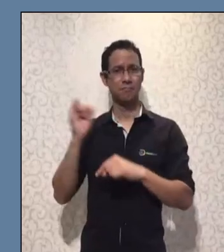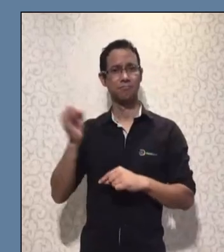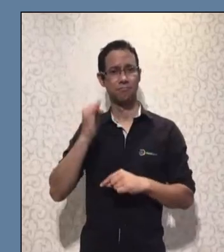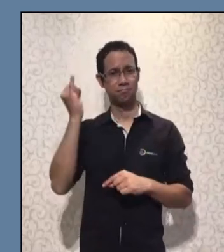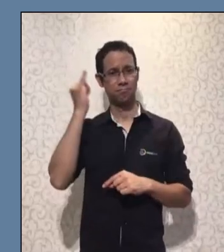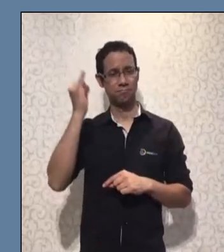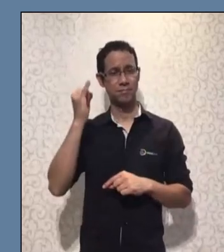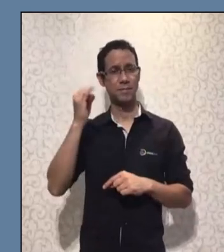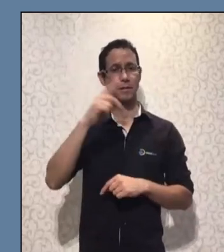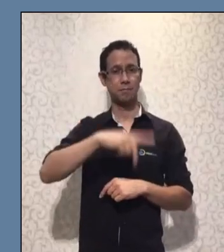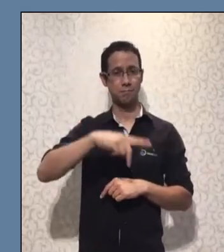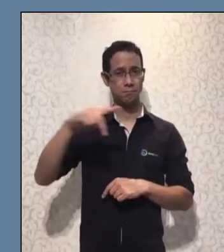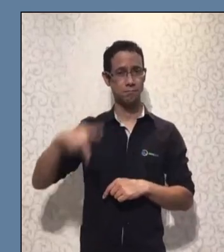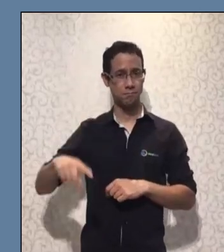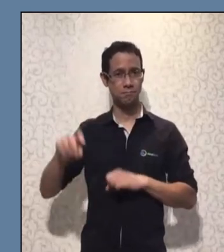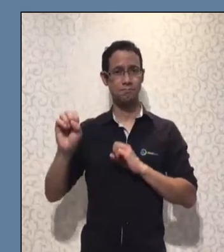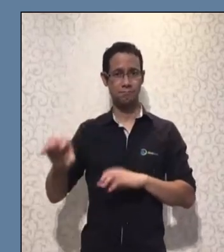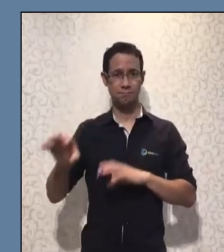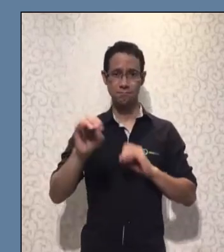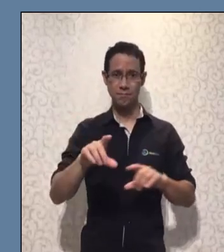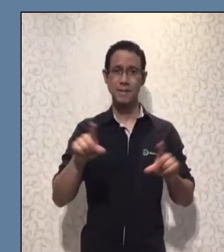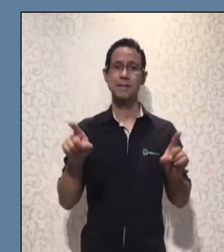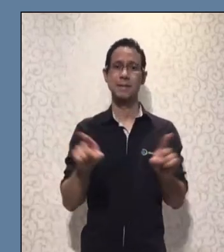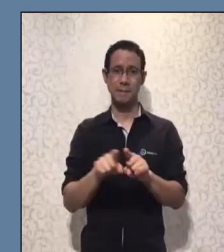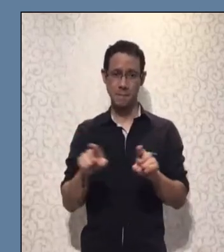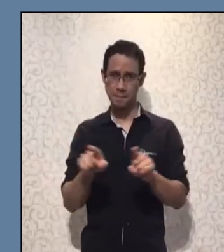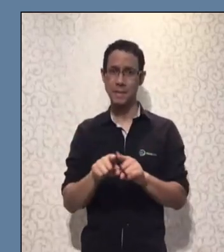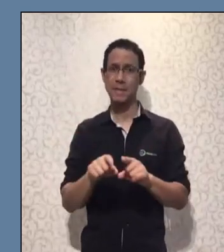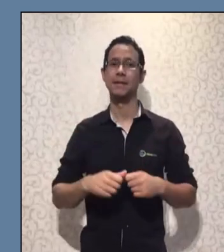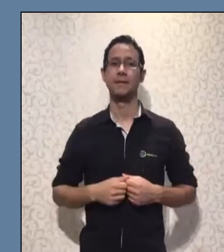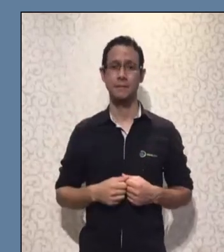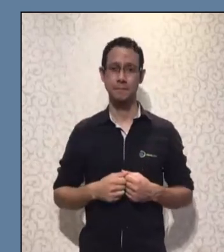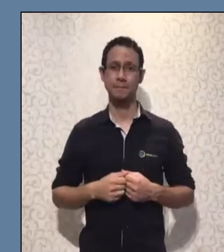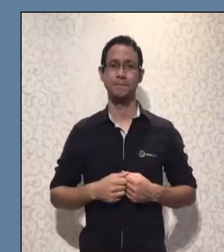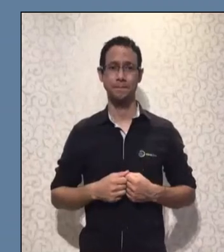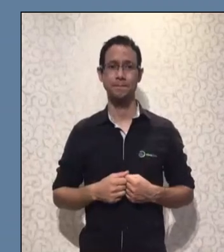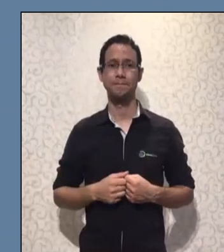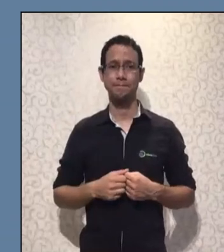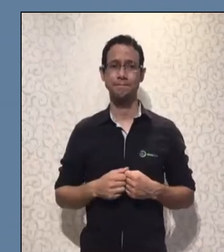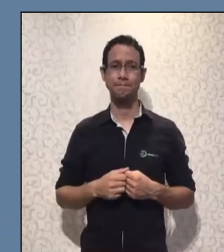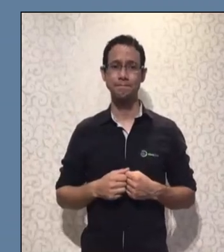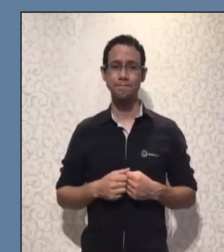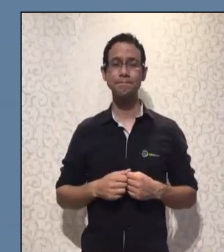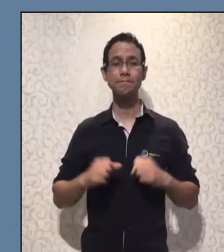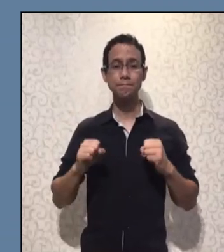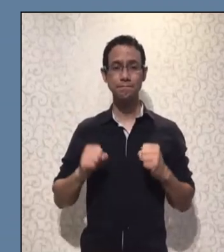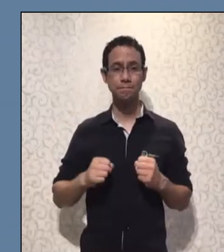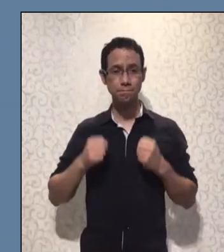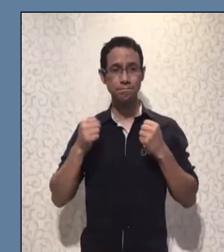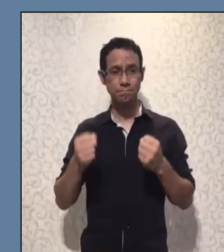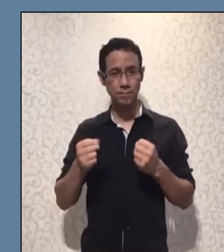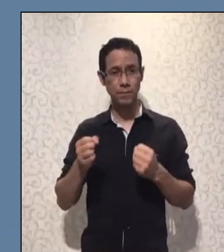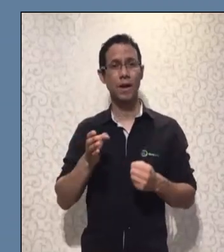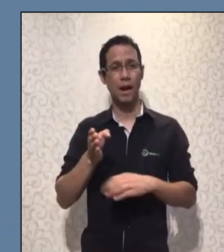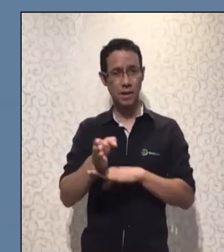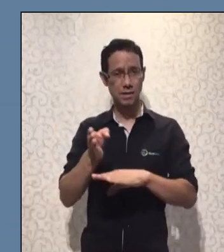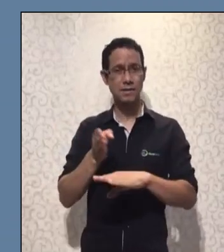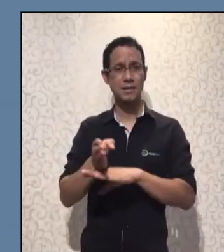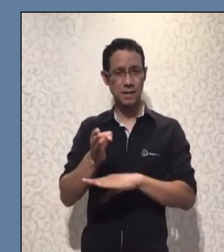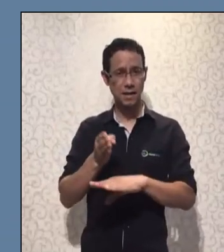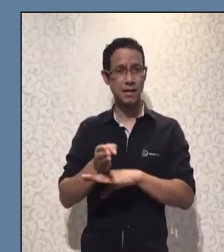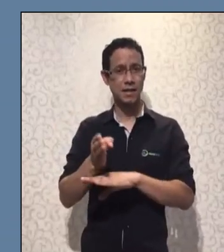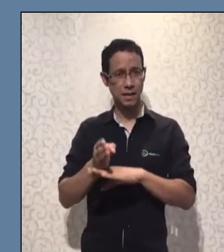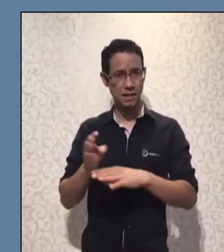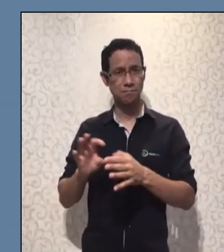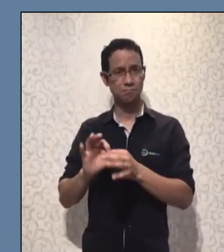então encontrar espaços para isso, né, e manter os acessos, né. A nossa